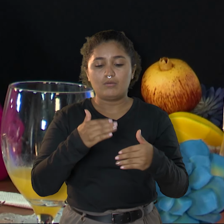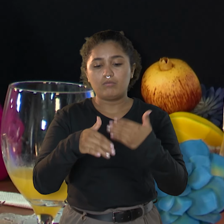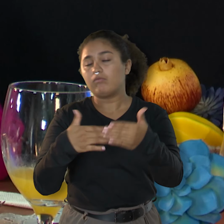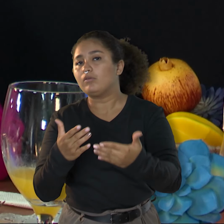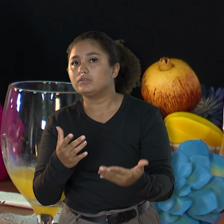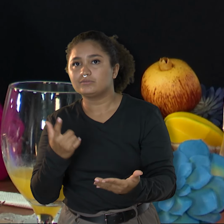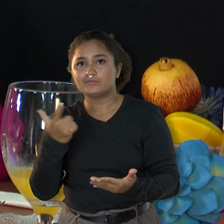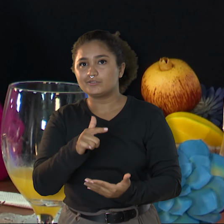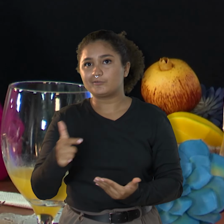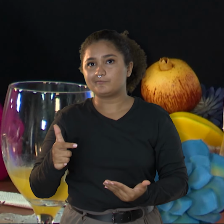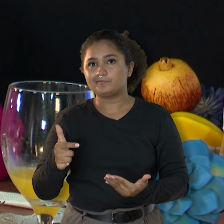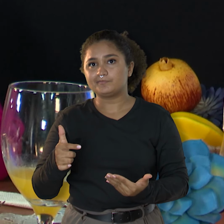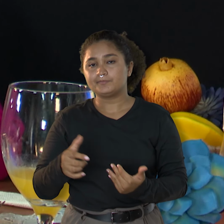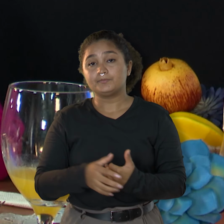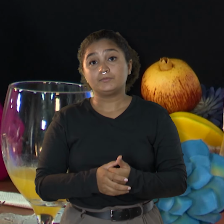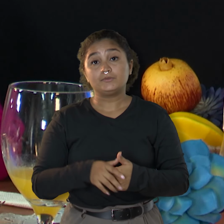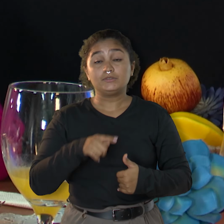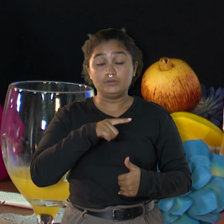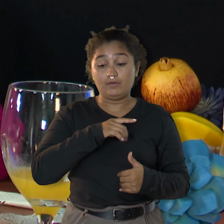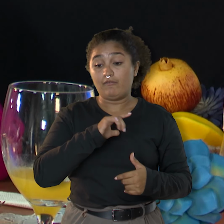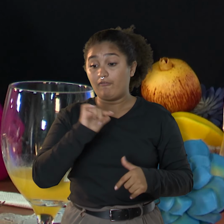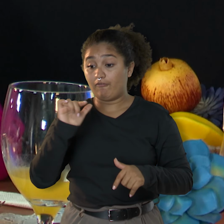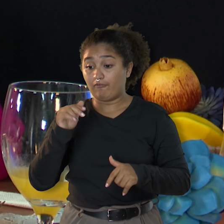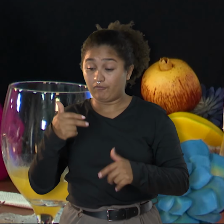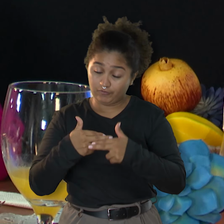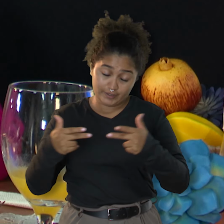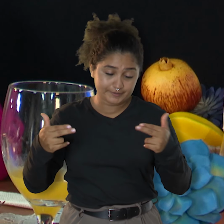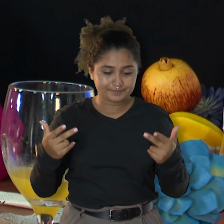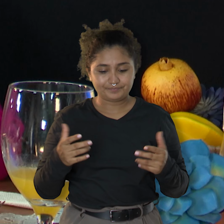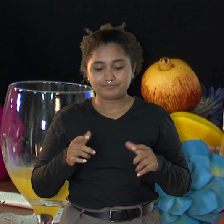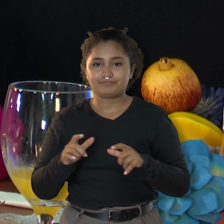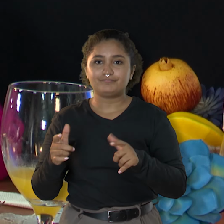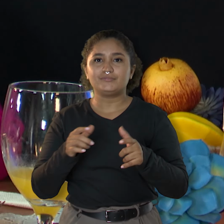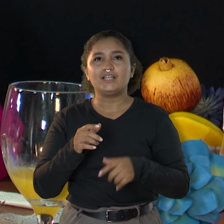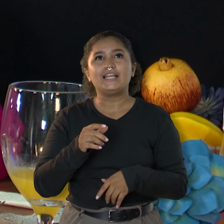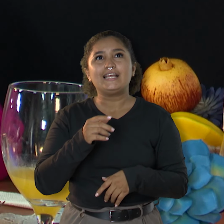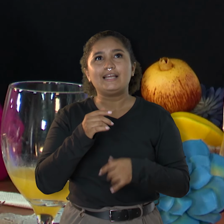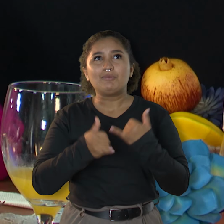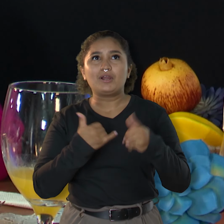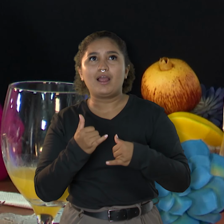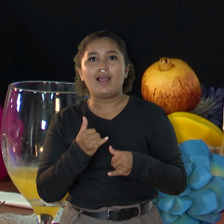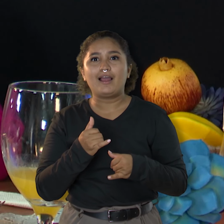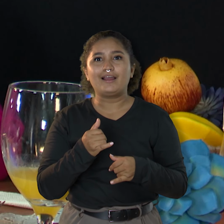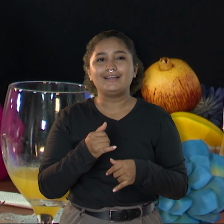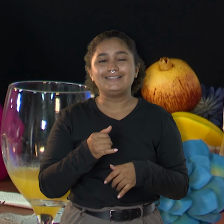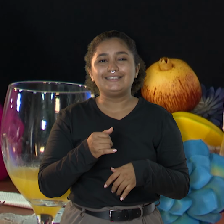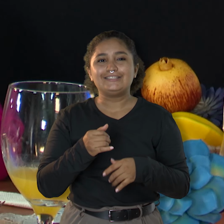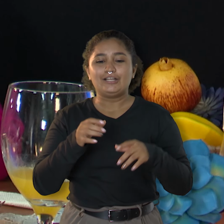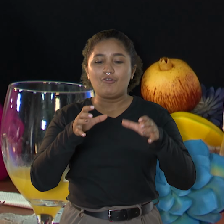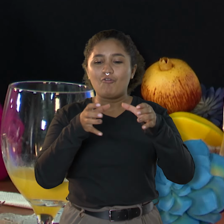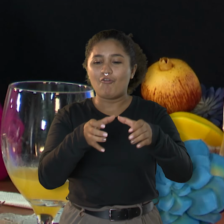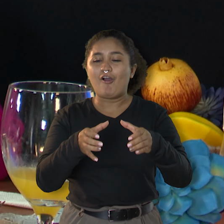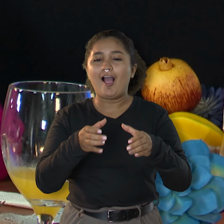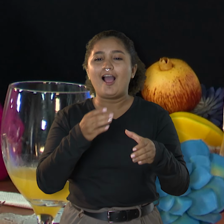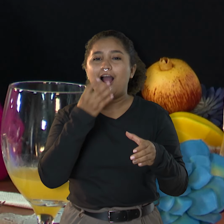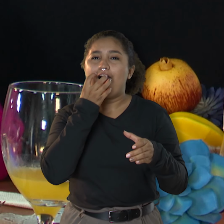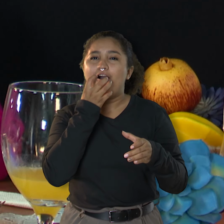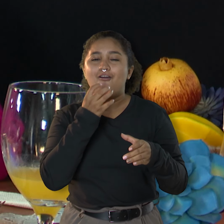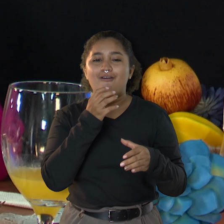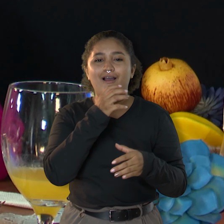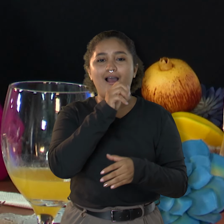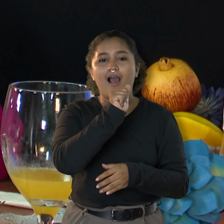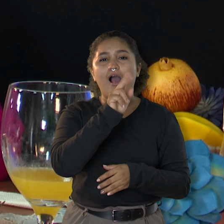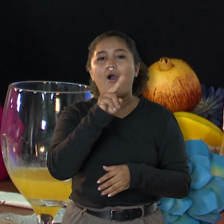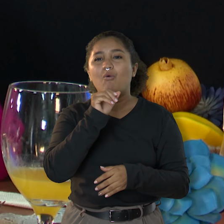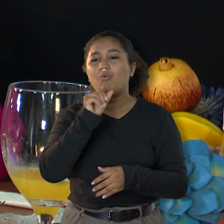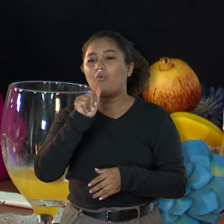não anda. E a gente tinha vários setores aqui no tribunal que a gente brincava que era o setor cachorro. Como assim? Au-au. Era o